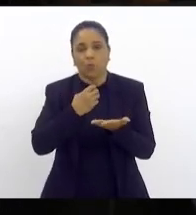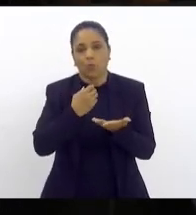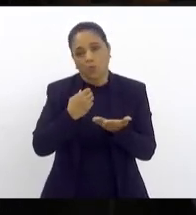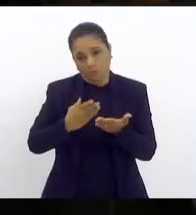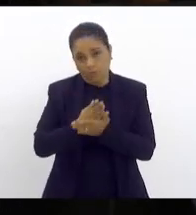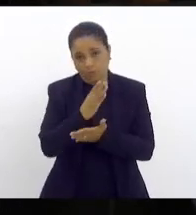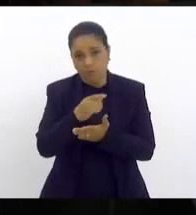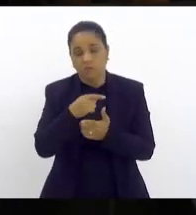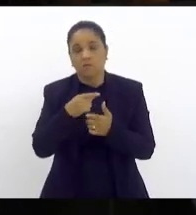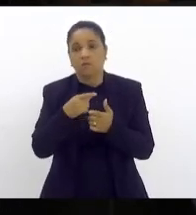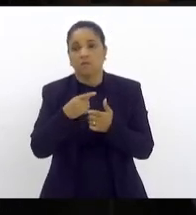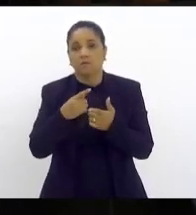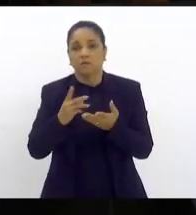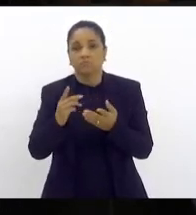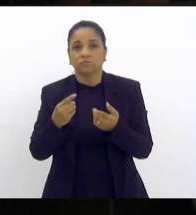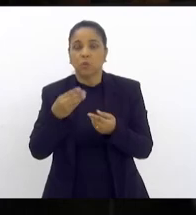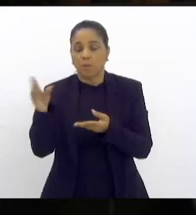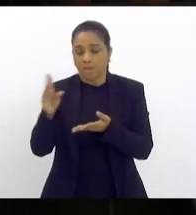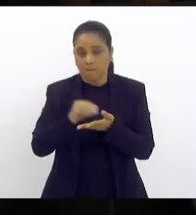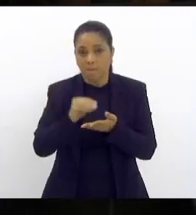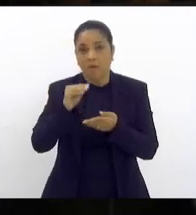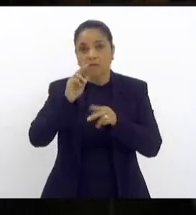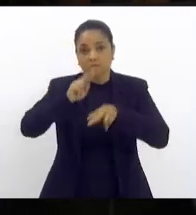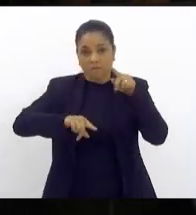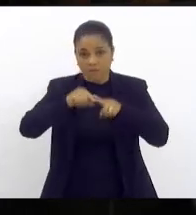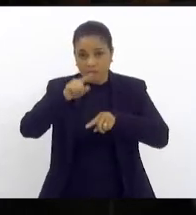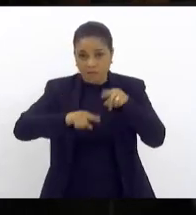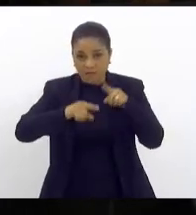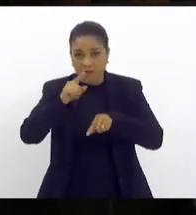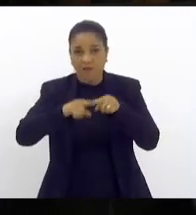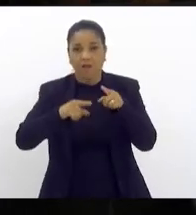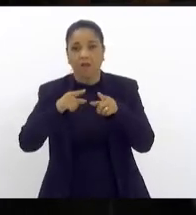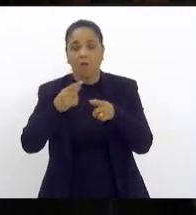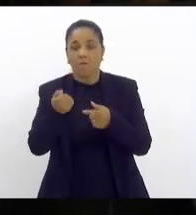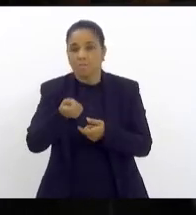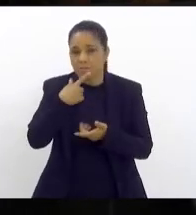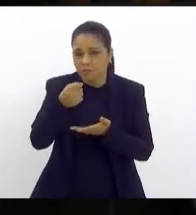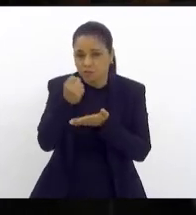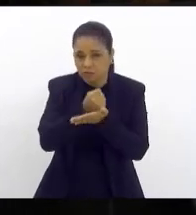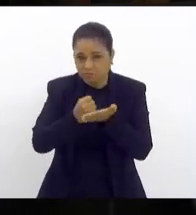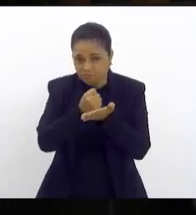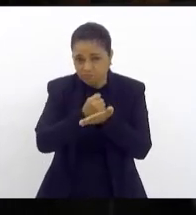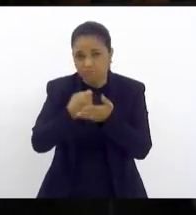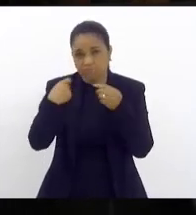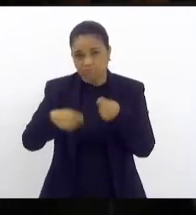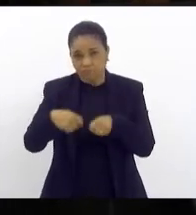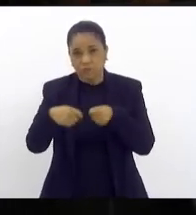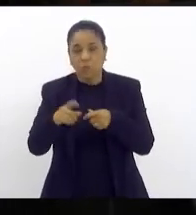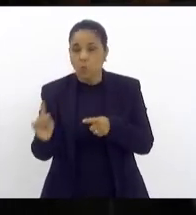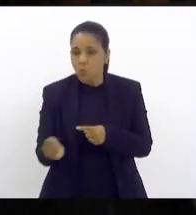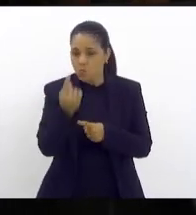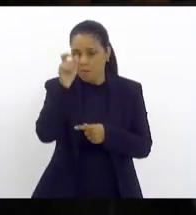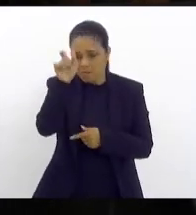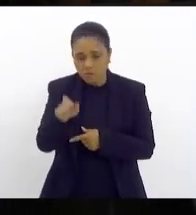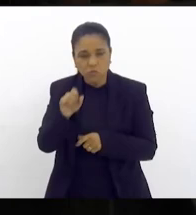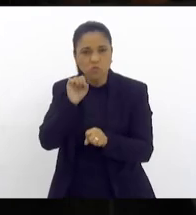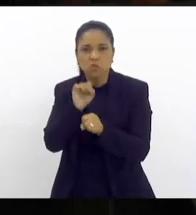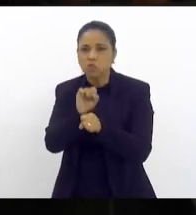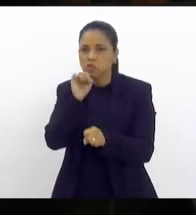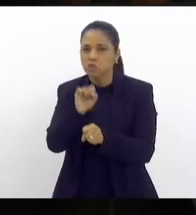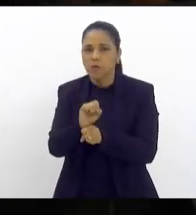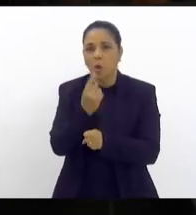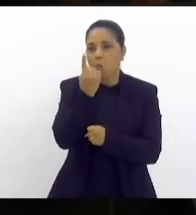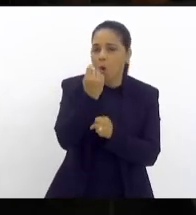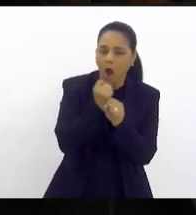abastecimento de insumos materiais e medicamentos nessas unidades não pode uma pessoa esperar um ano um ano e meio para conseguir